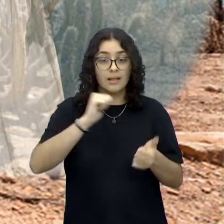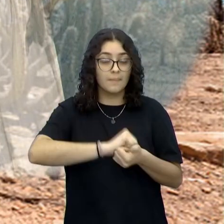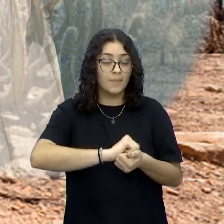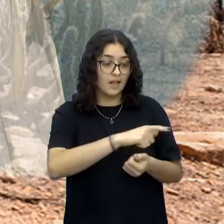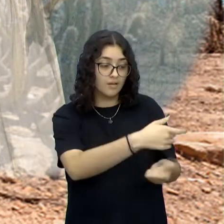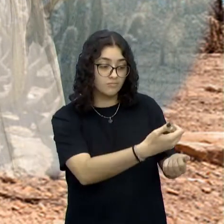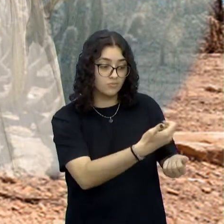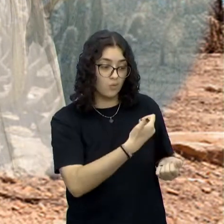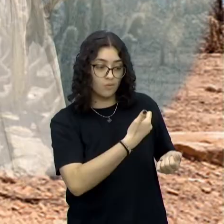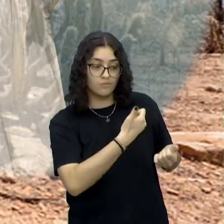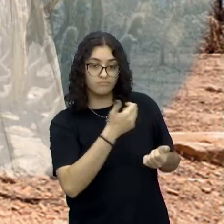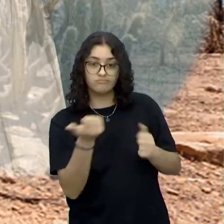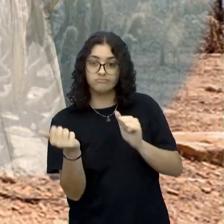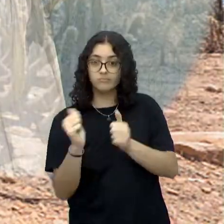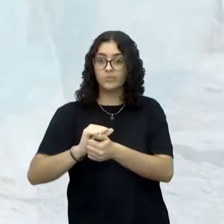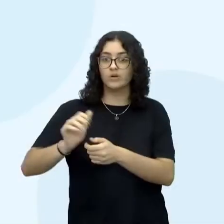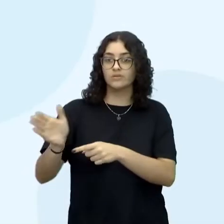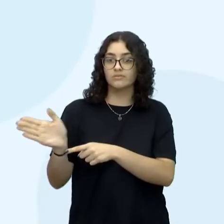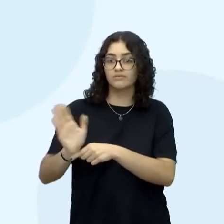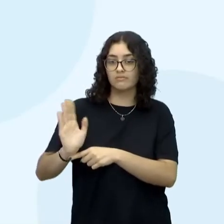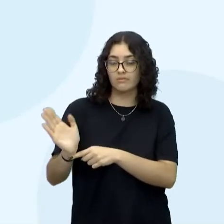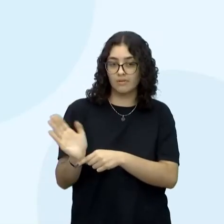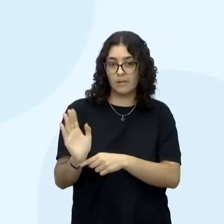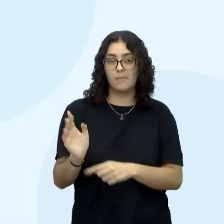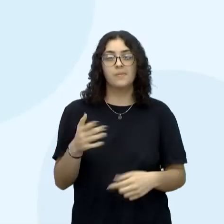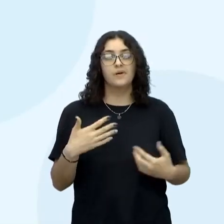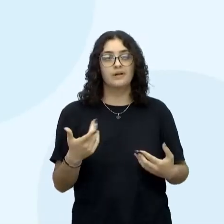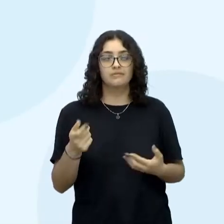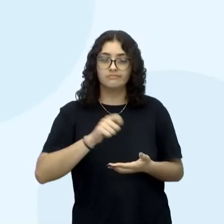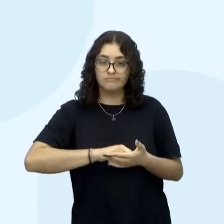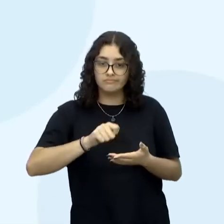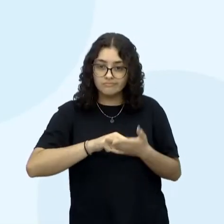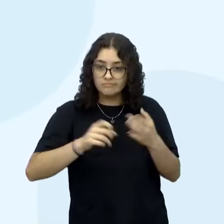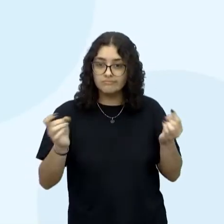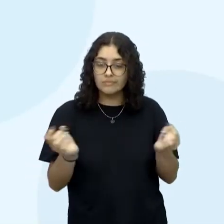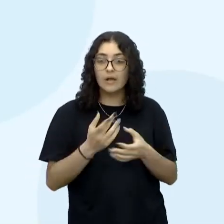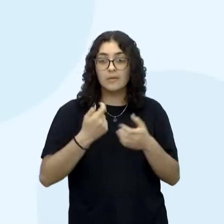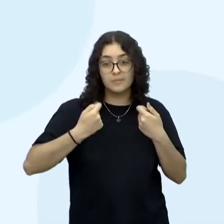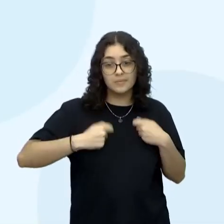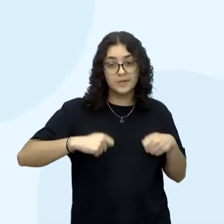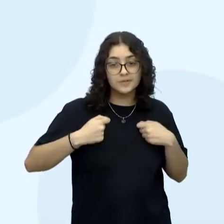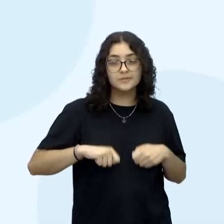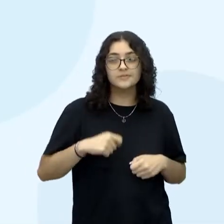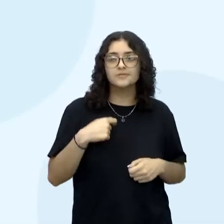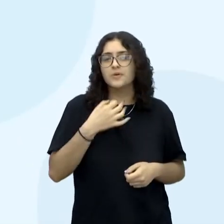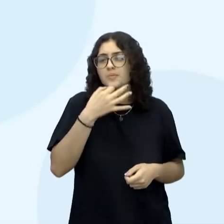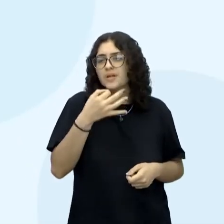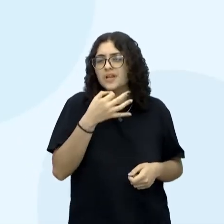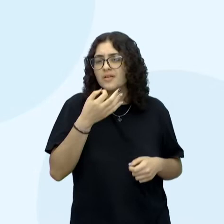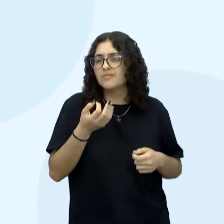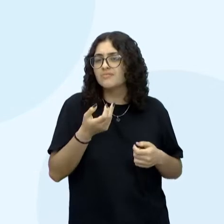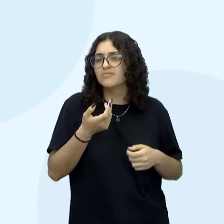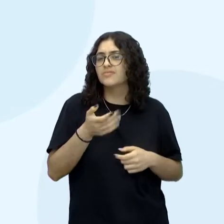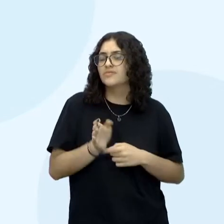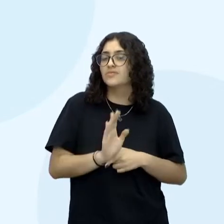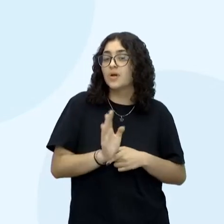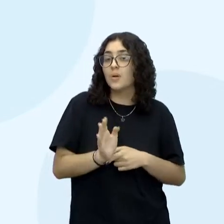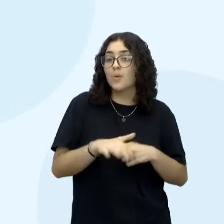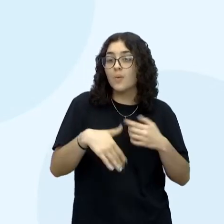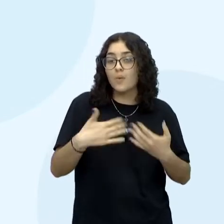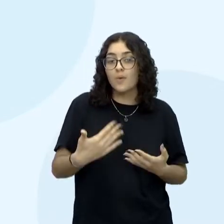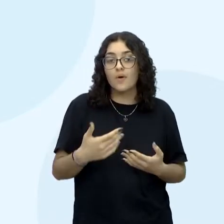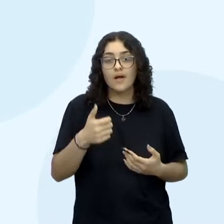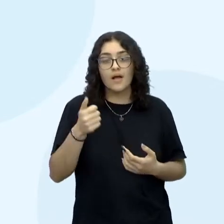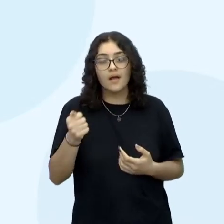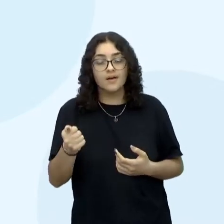certo? Então depois, escrevi uma resenha sobre o filme. Tem que escrever uma resenha. O que achei do filme? Quais são os pontos